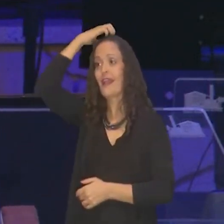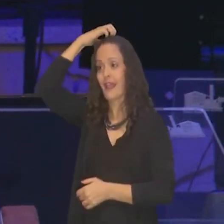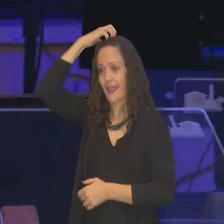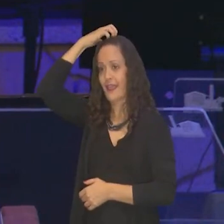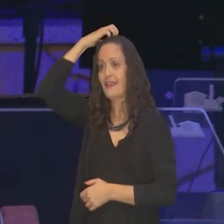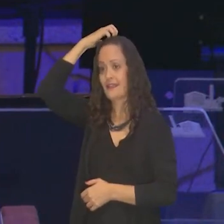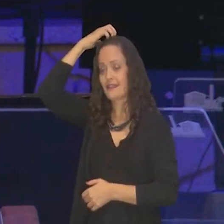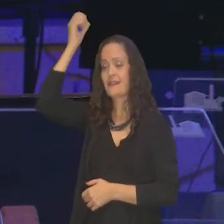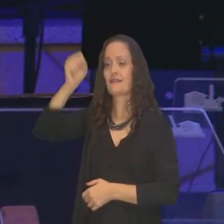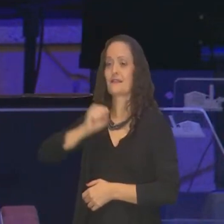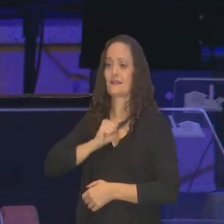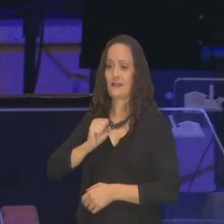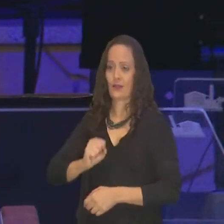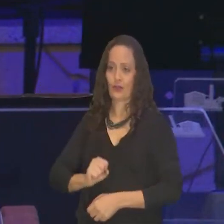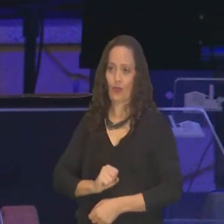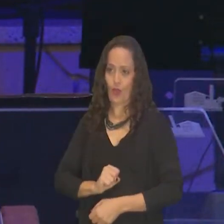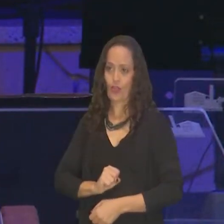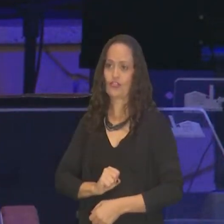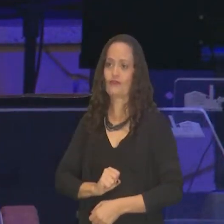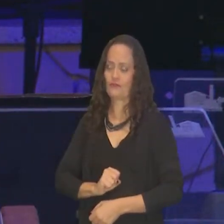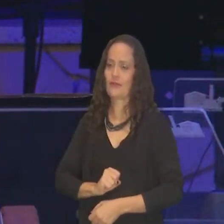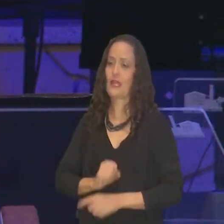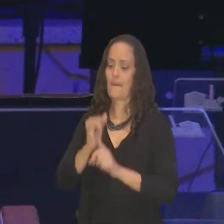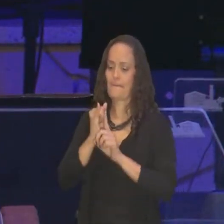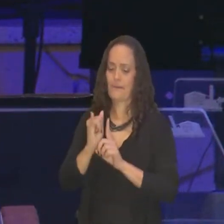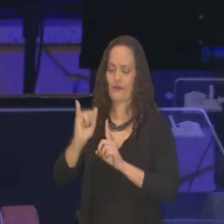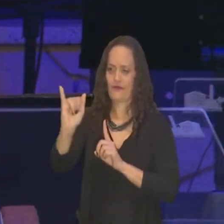sacerdote, Jesus é profeta.